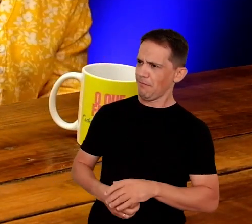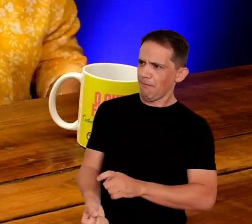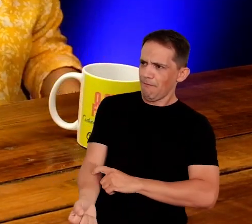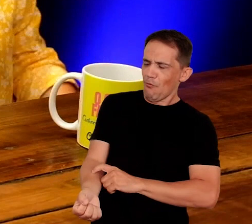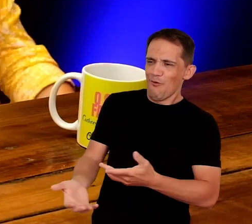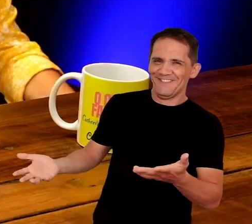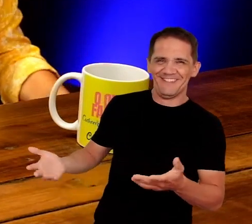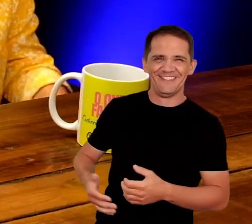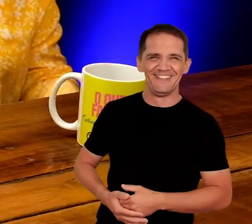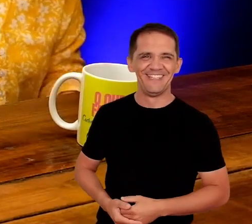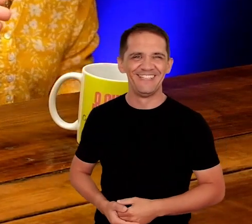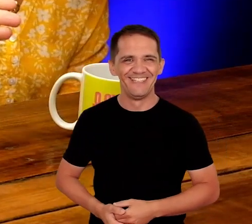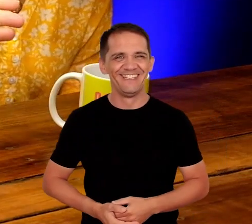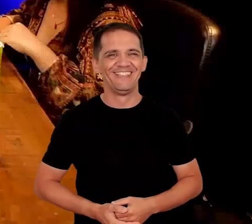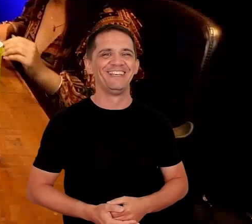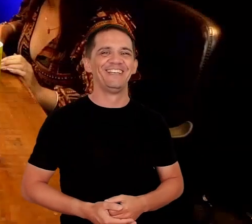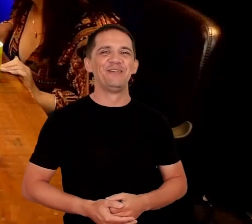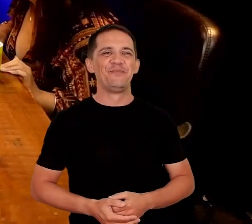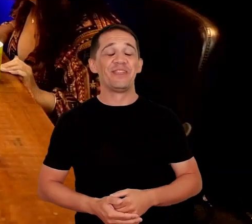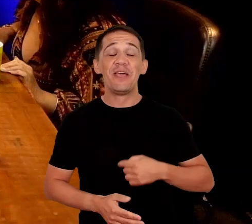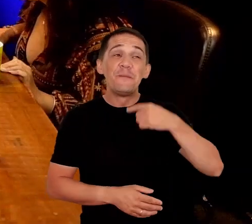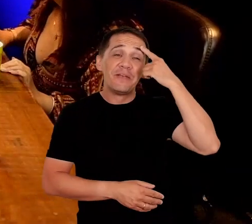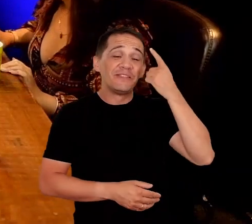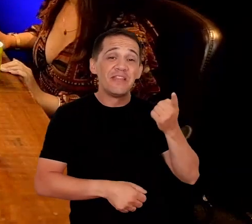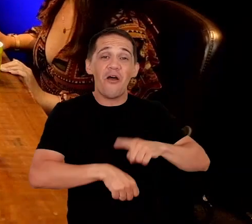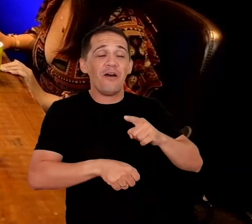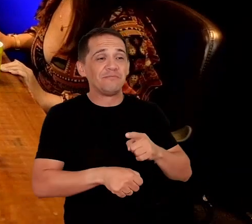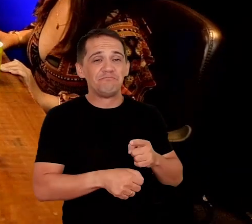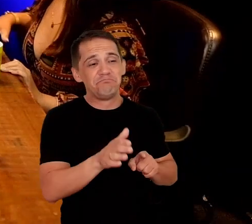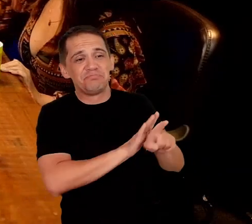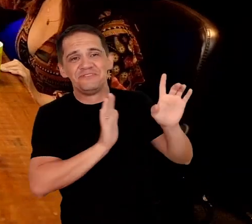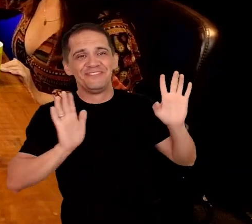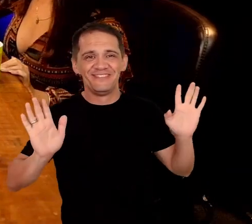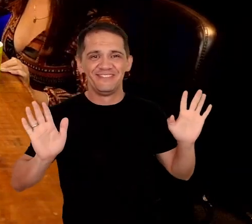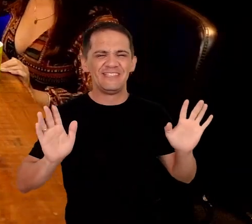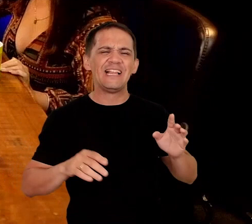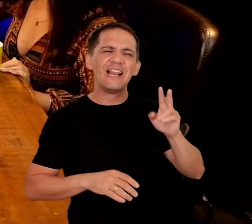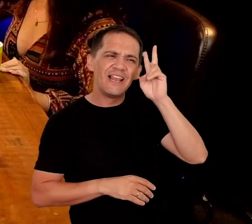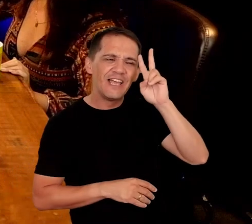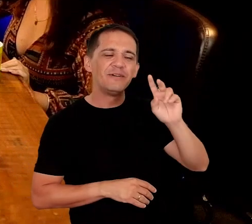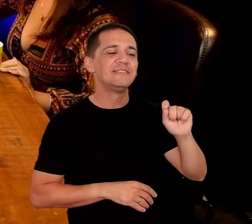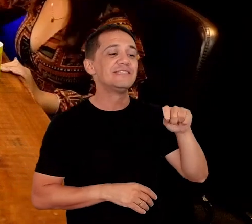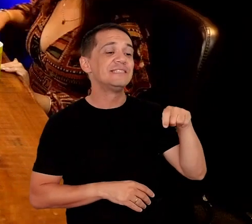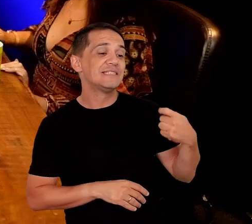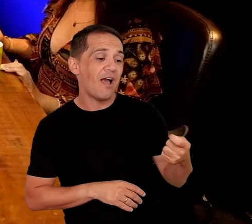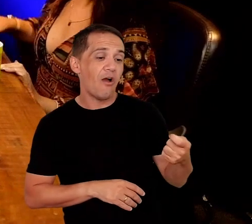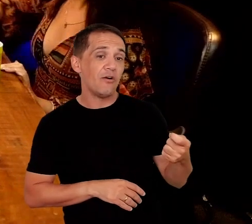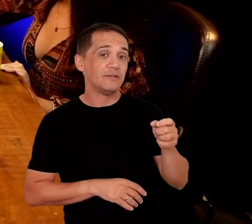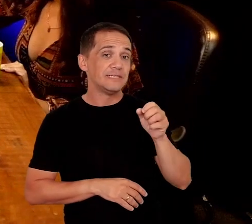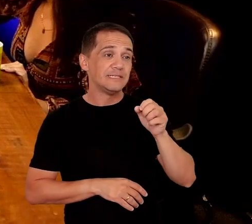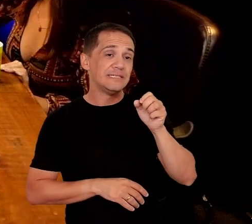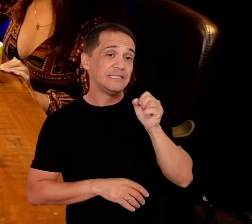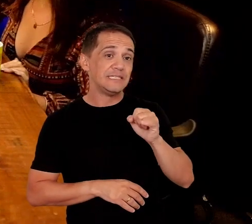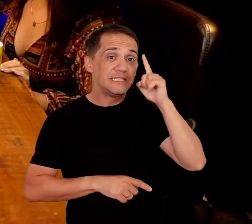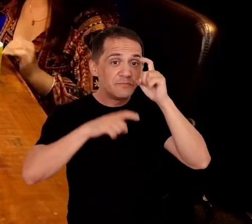surpresa, olha. Ficou nervoso. Pegar de surpresa, mas logo aqui. Agora que eu pensei, Então eu vou te jogar essa agora. Me